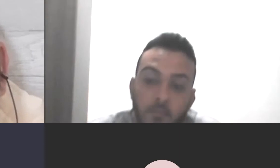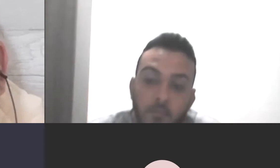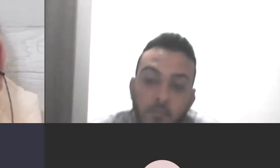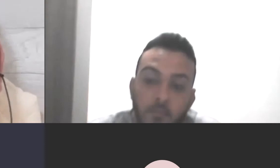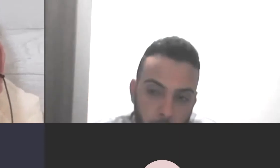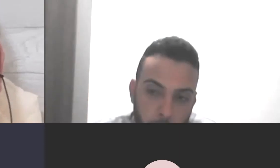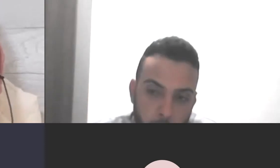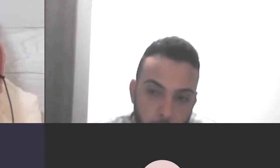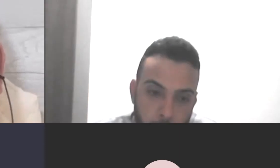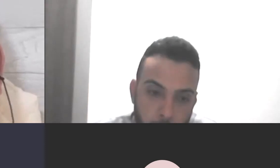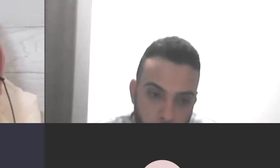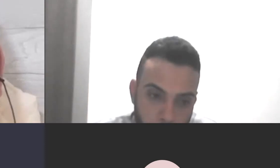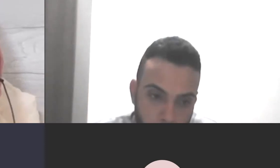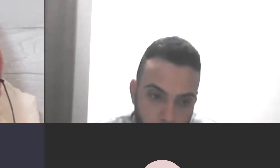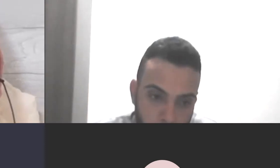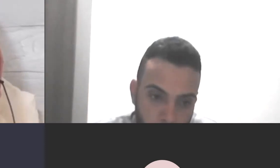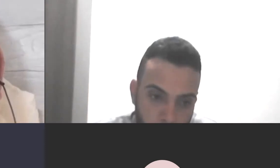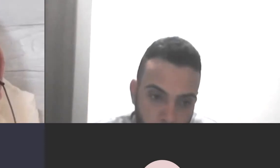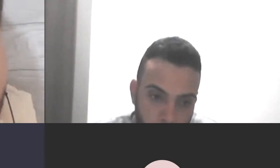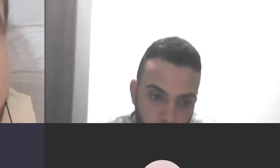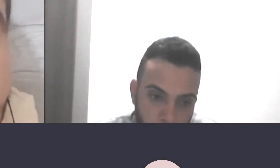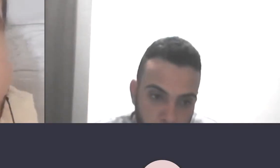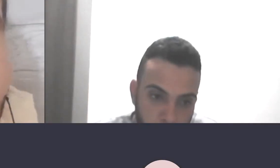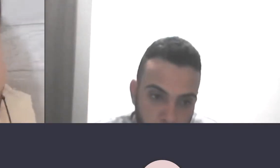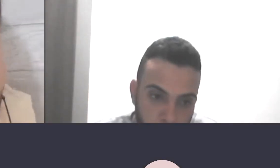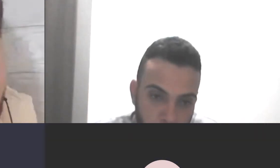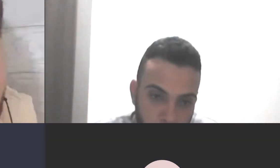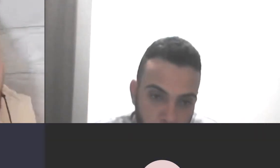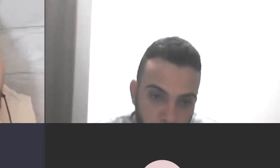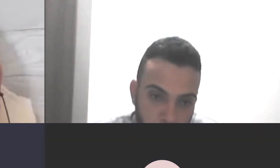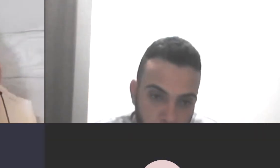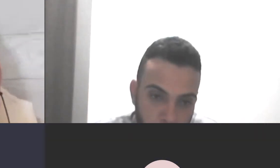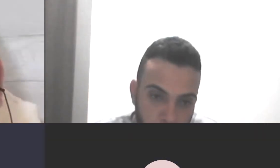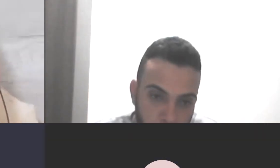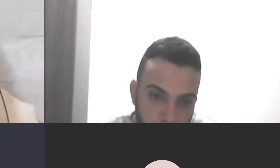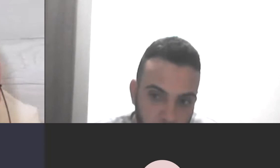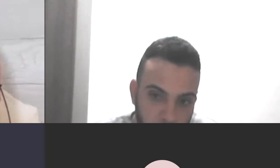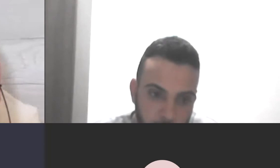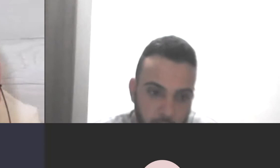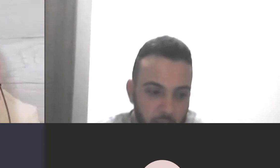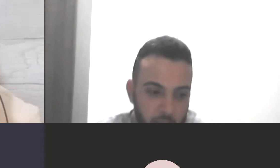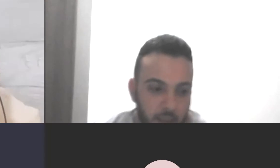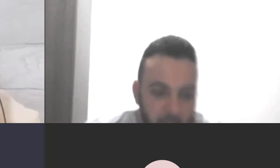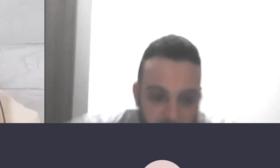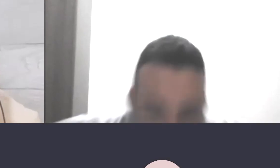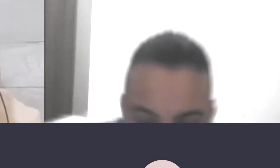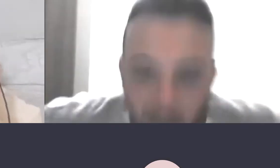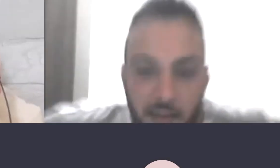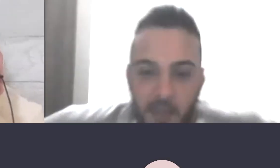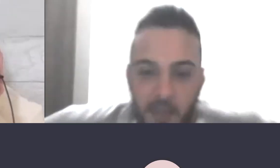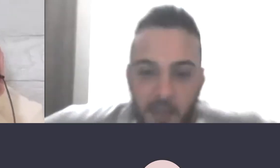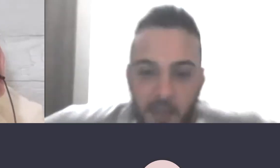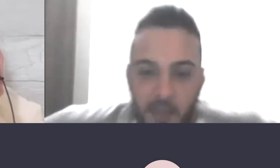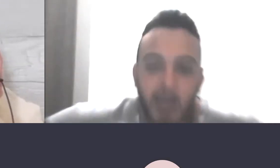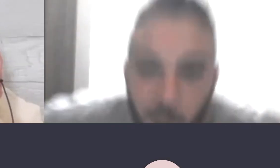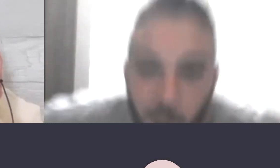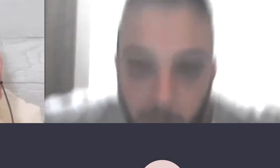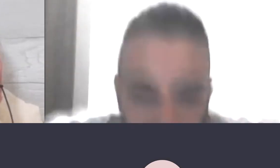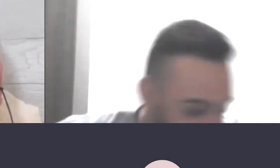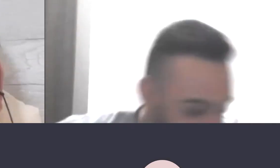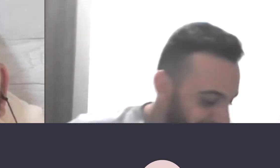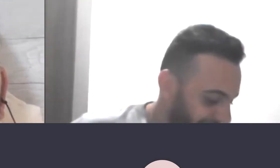A mesma dose, e é totalmente errado isso aí. As águas são totalmente diferentes. Não só, mas